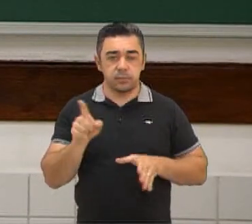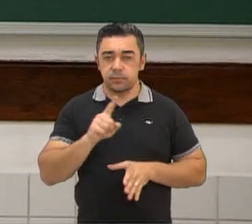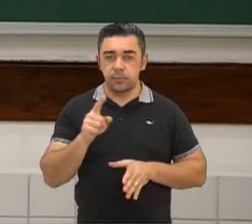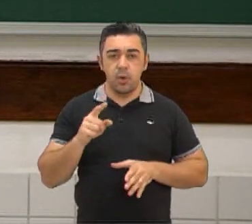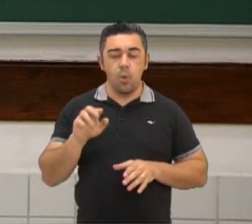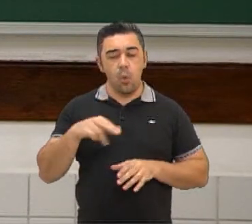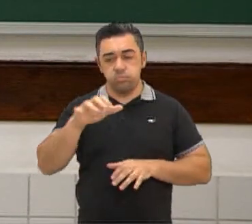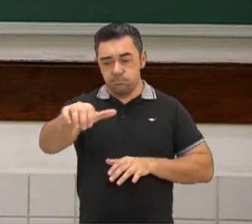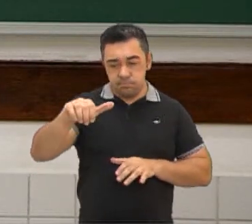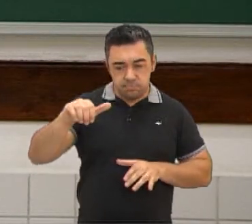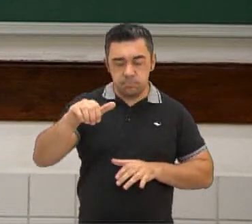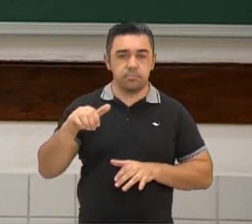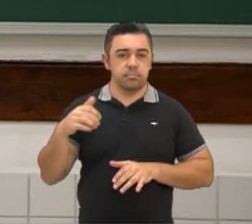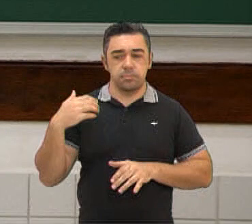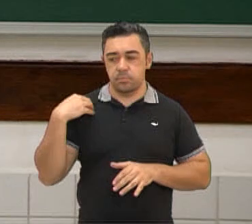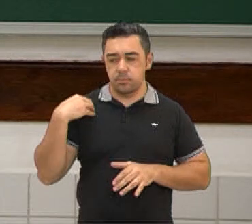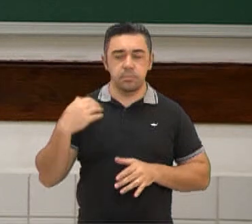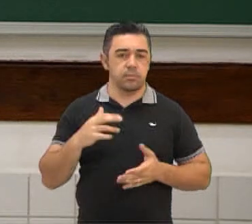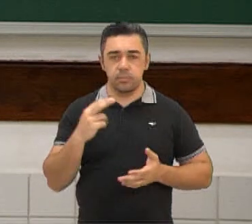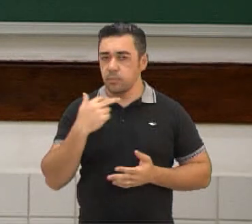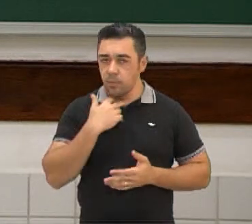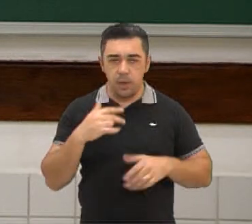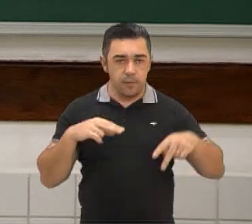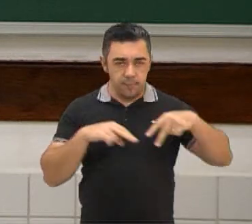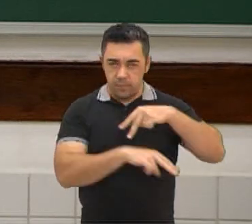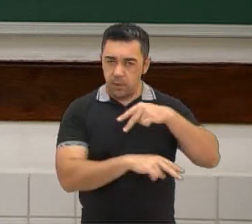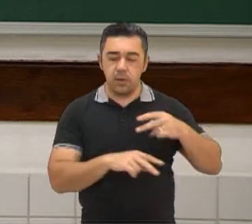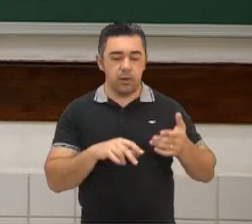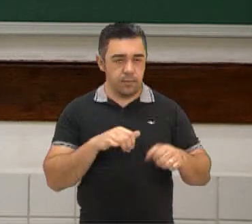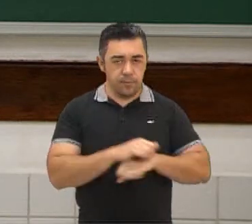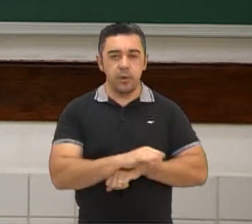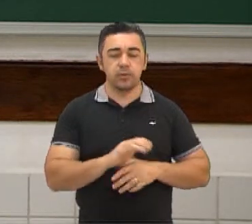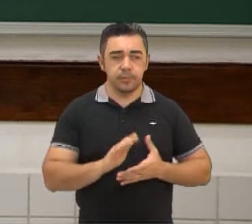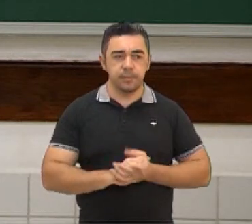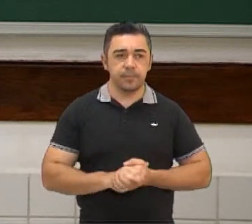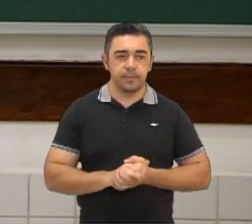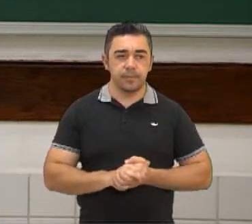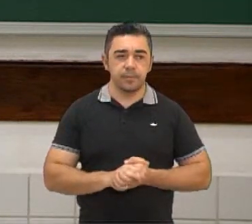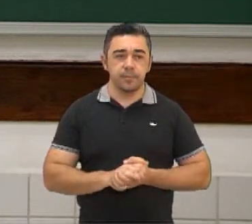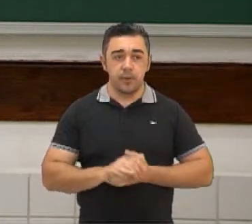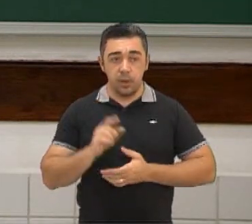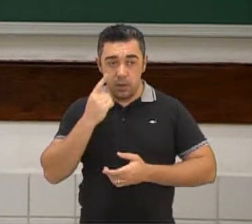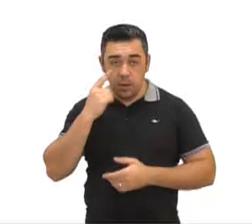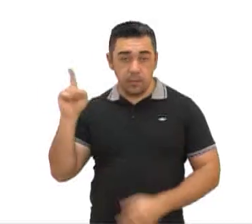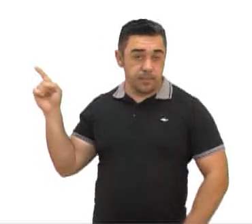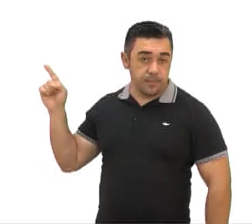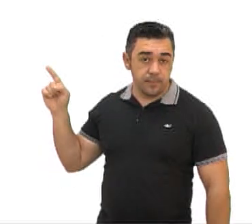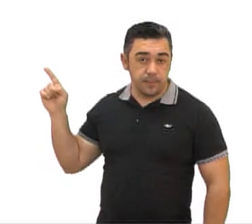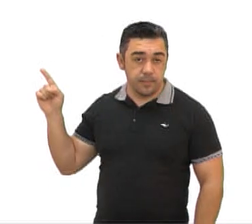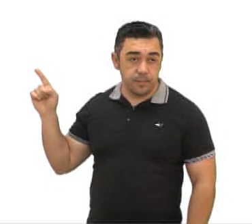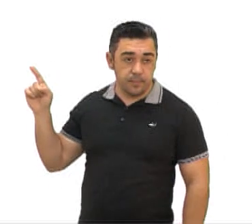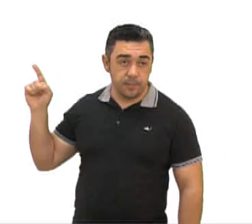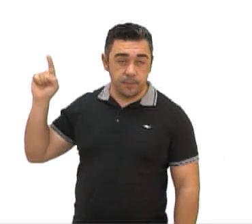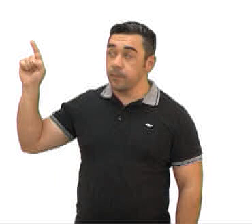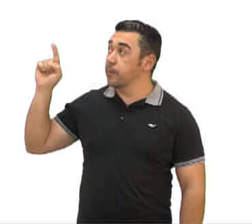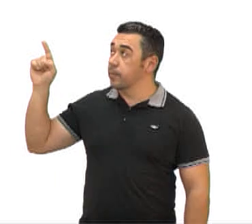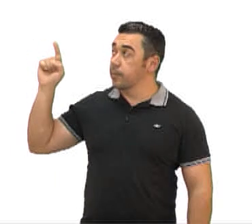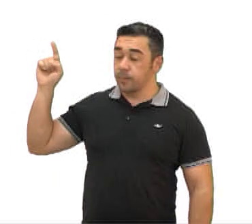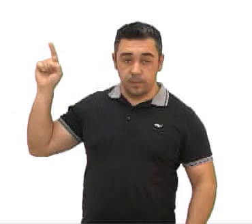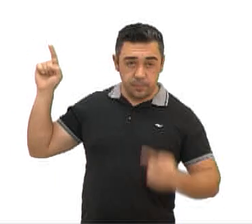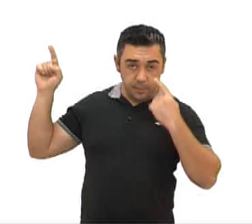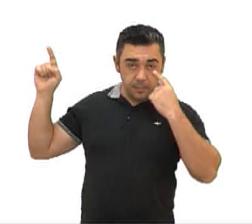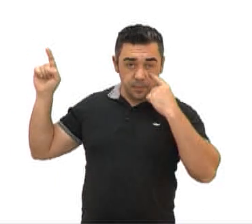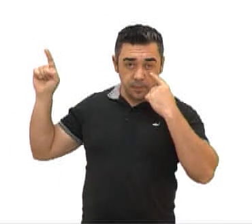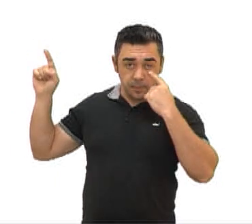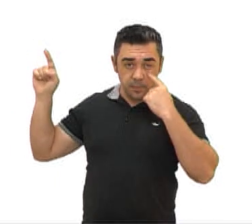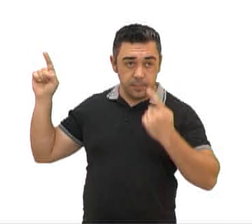ombro, tudo isso são faltas graves no polo aquático. Por exemplo, o que está acontecendo naquela imagem ali que nós temos